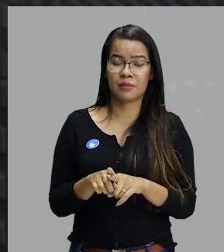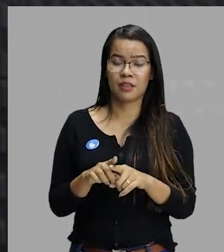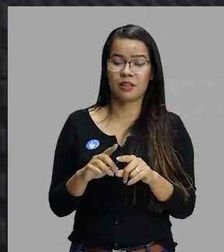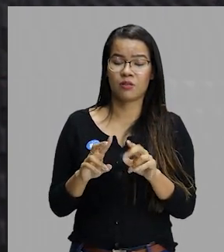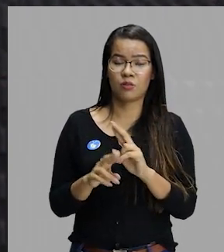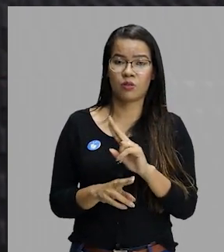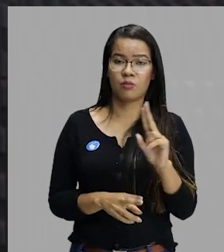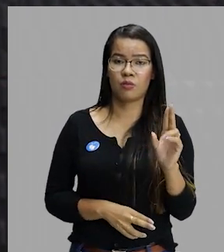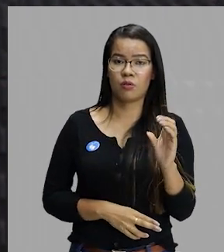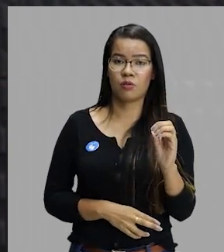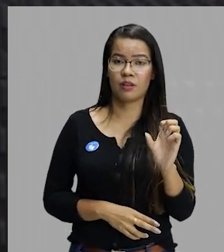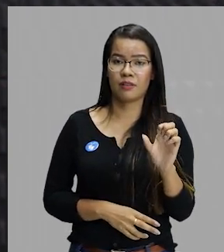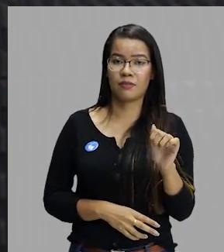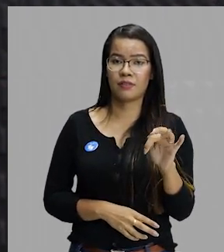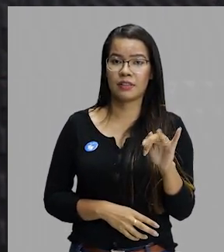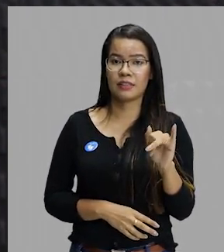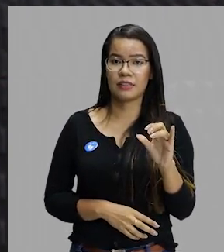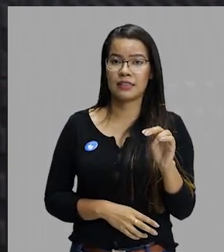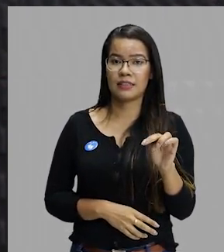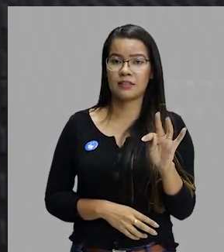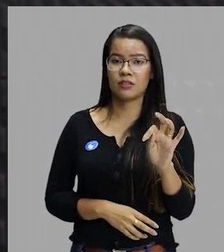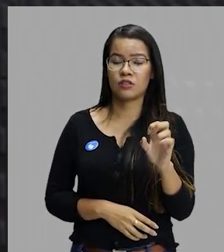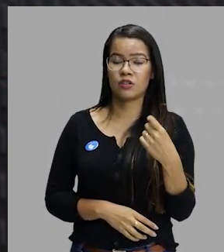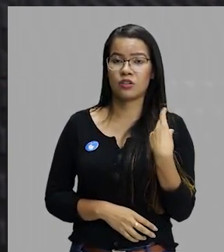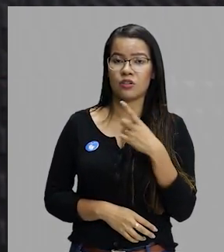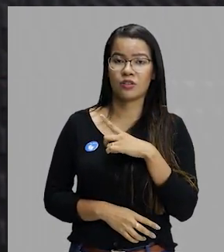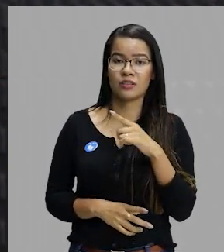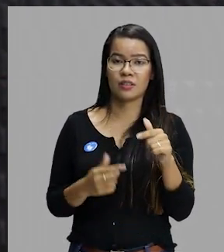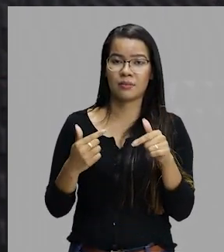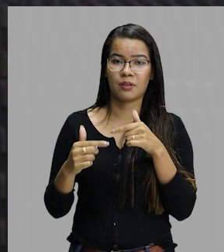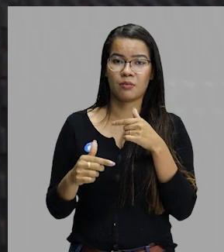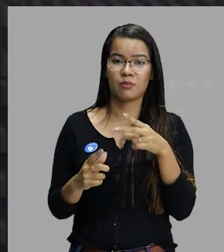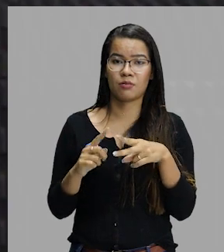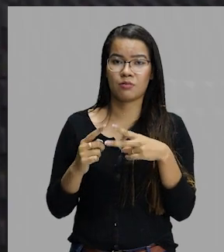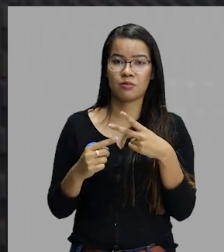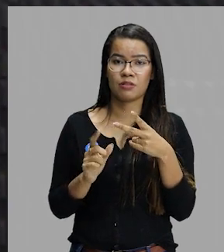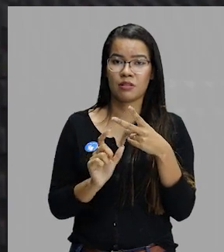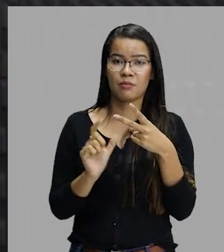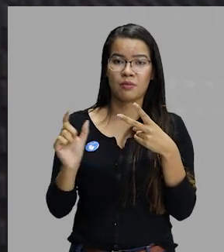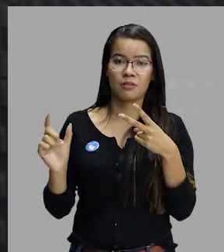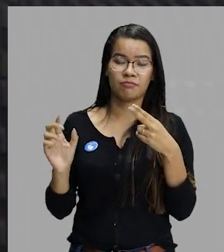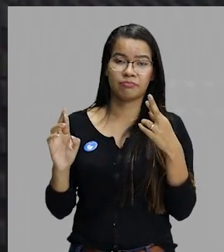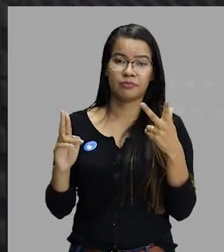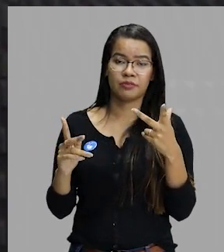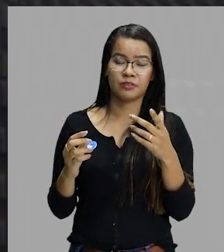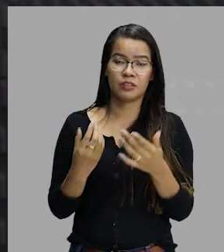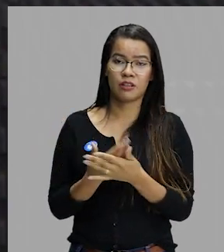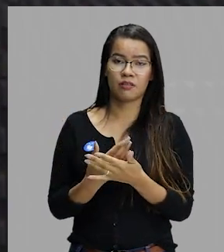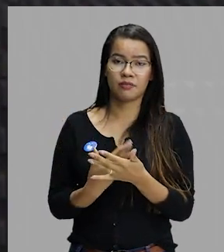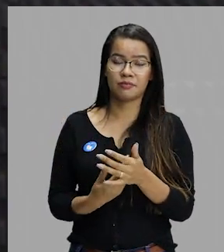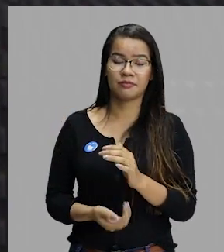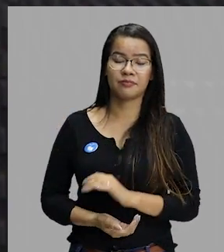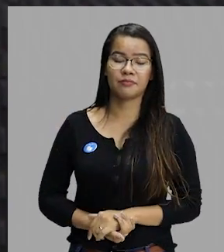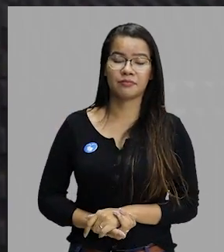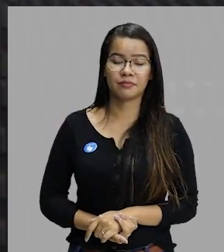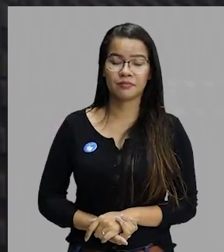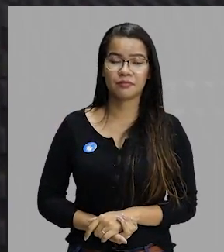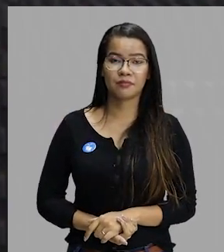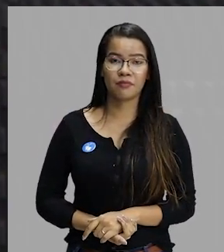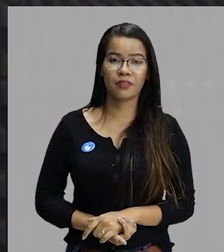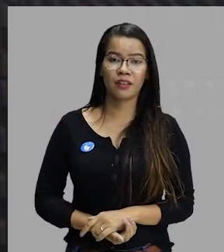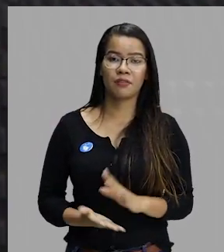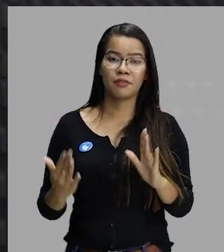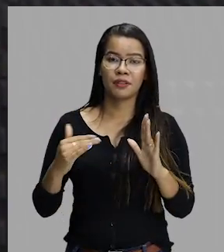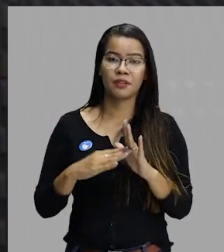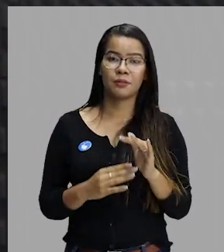o nome de coeficiente linear, mas vamos tratar desses dois elementos numa aula separada. Tá? Então, olha só, isso aqui é uma função do